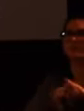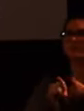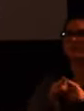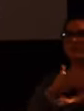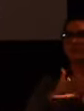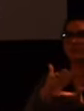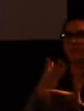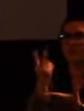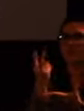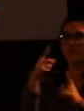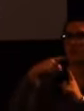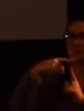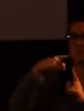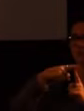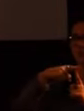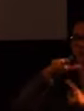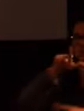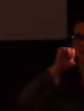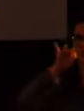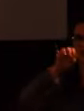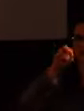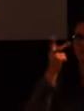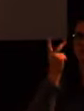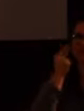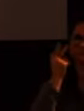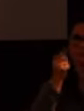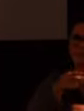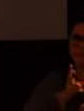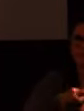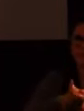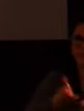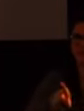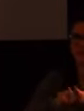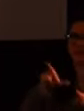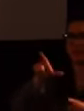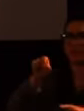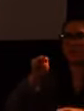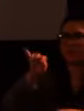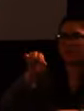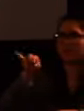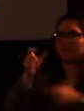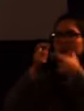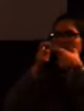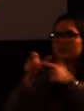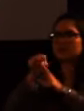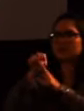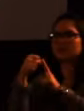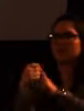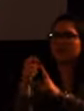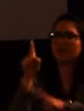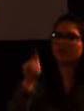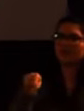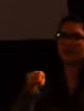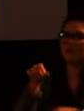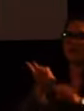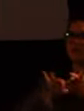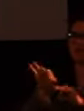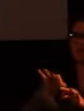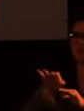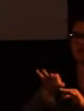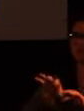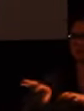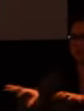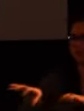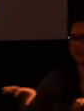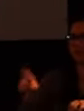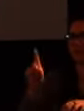em 2 tipos, o loteamento convencional e o loteamento de interesse social, que é um projeto de parcelamento voltado aí